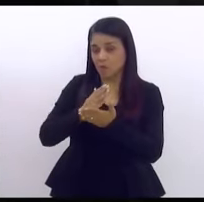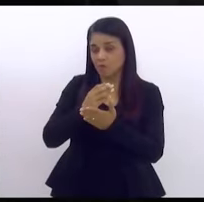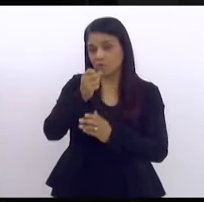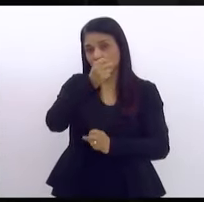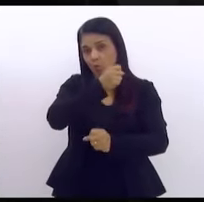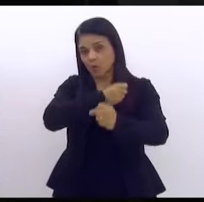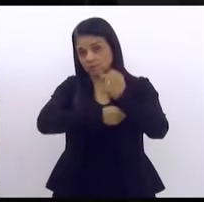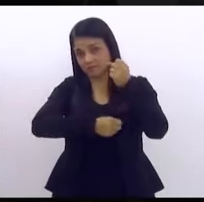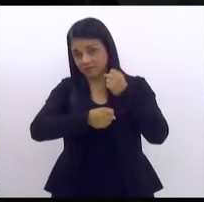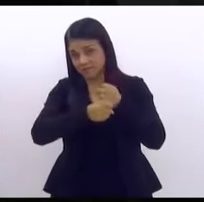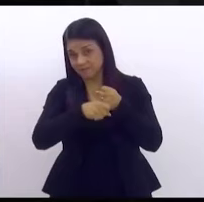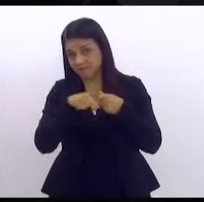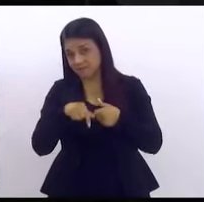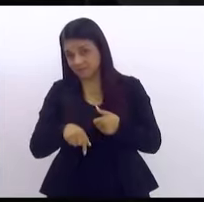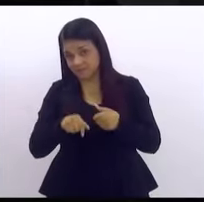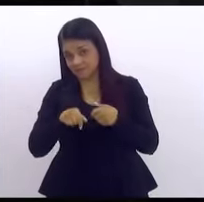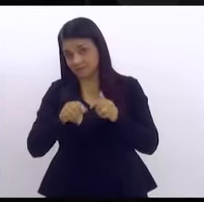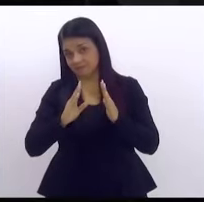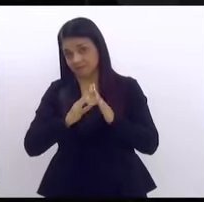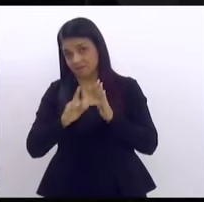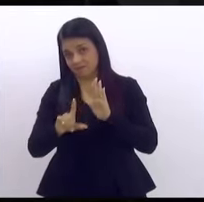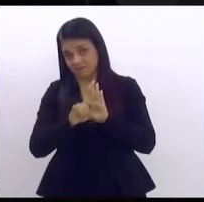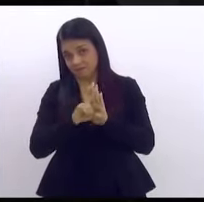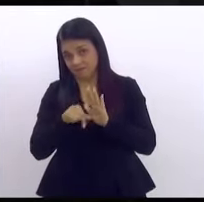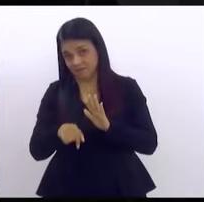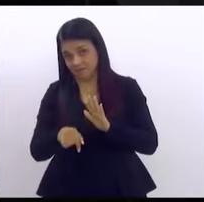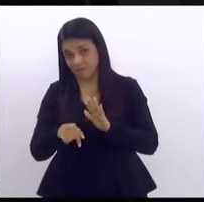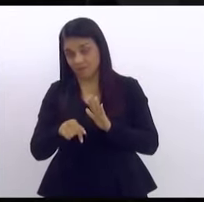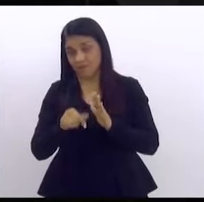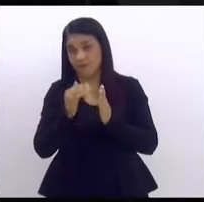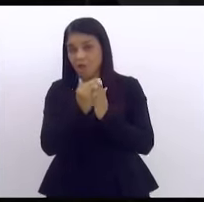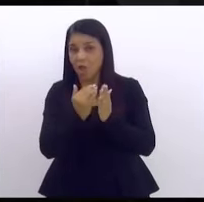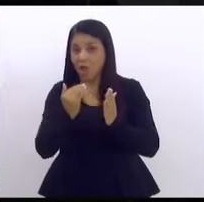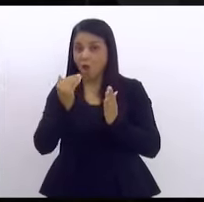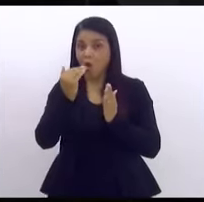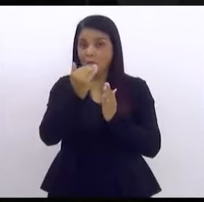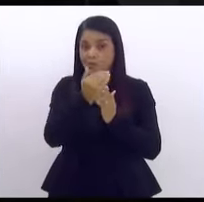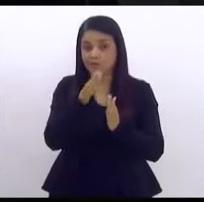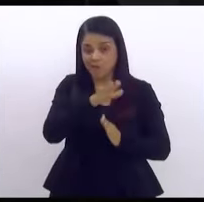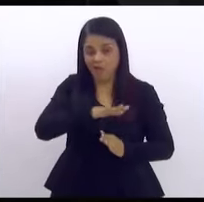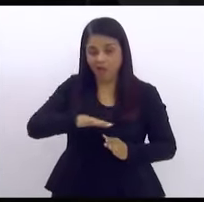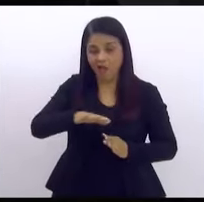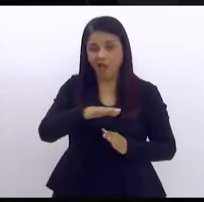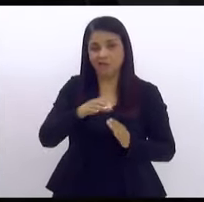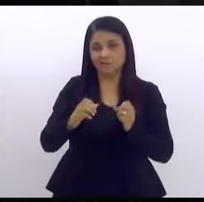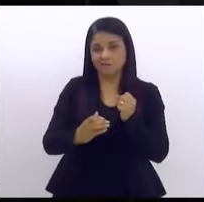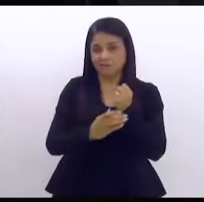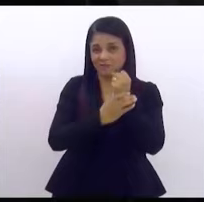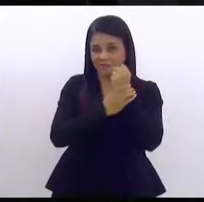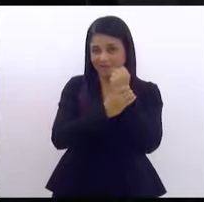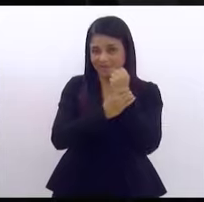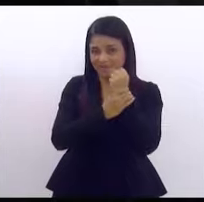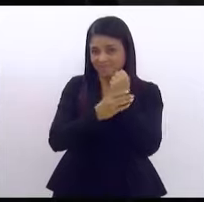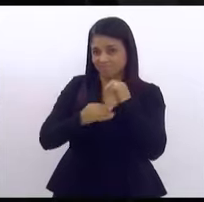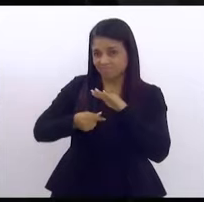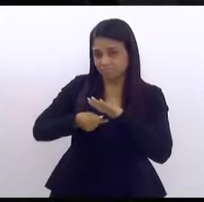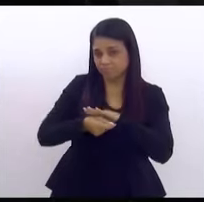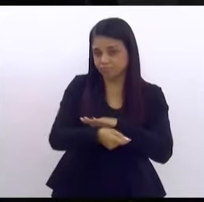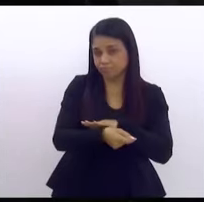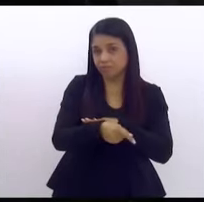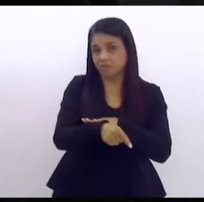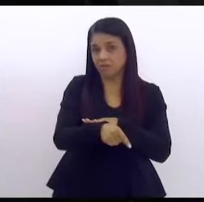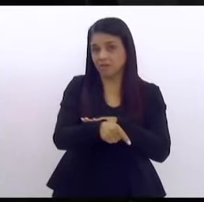passado. Ou seja, aumenta os recursos para a área da segurança pública, mas isso não quer